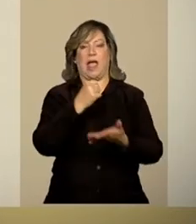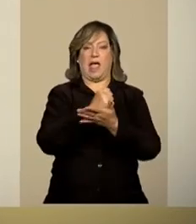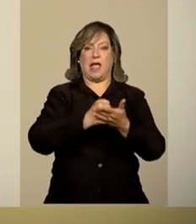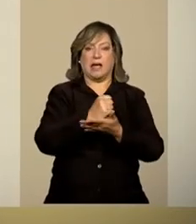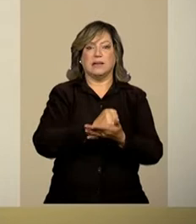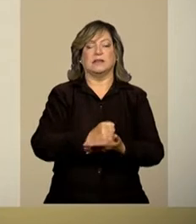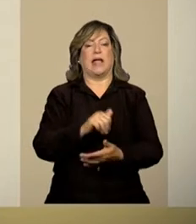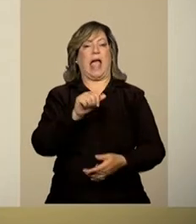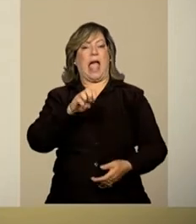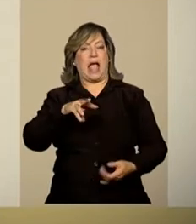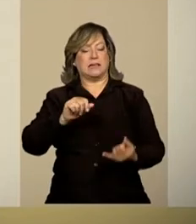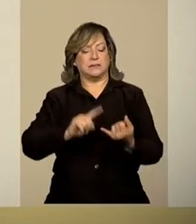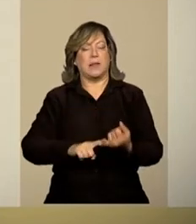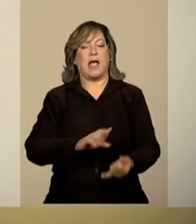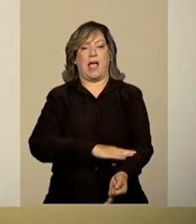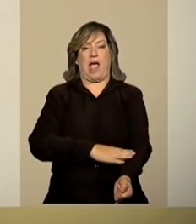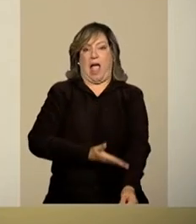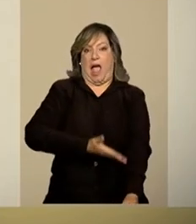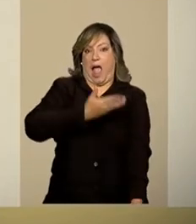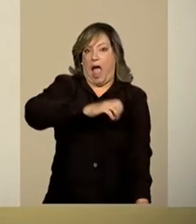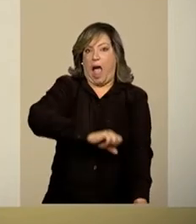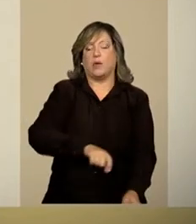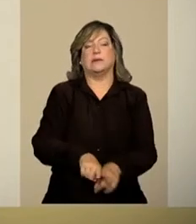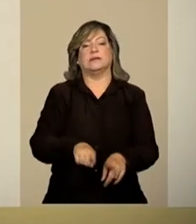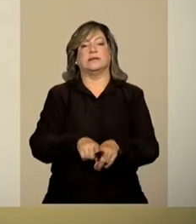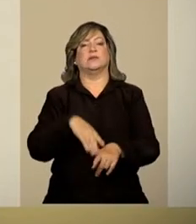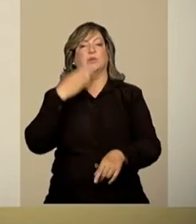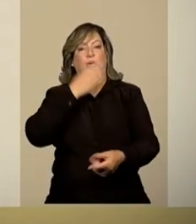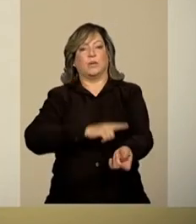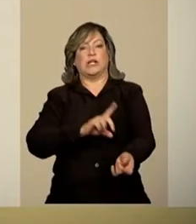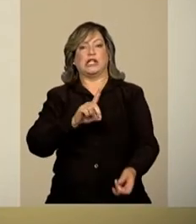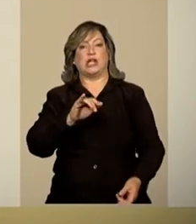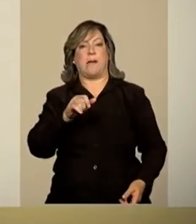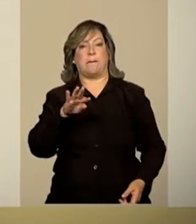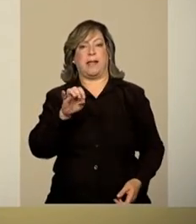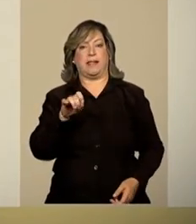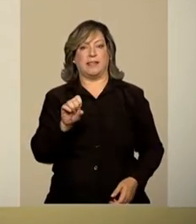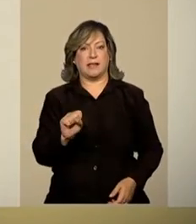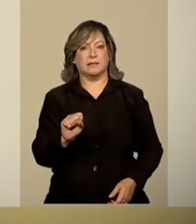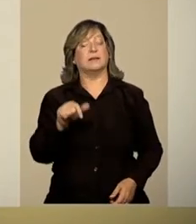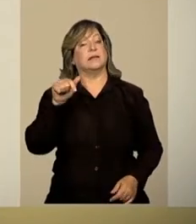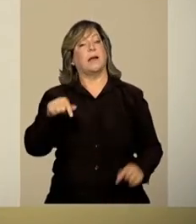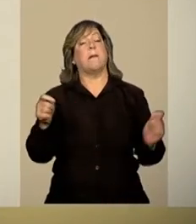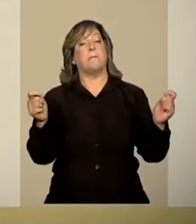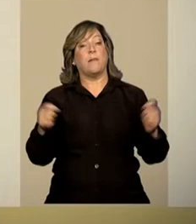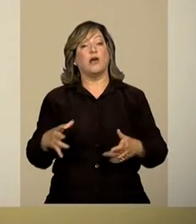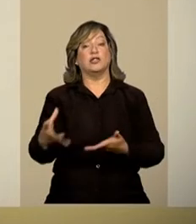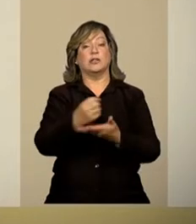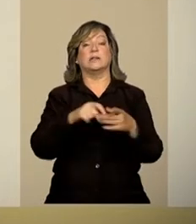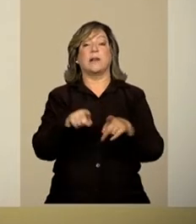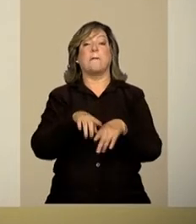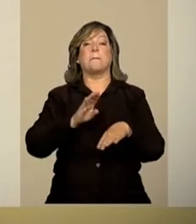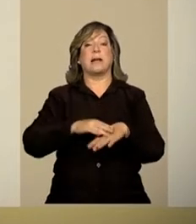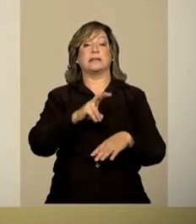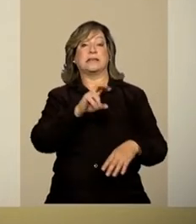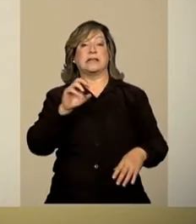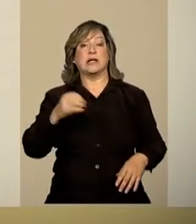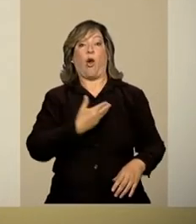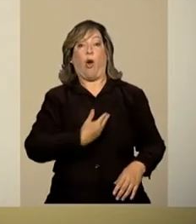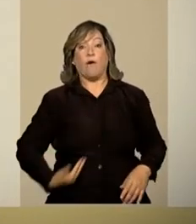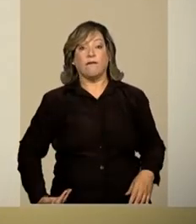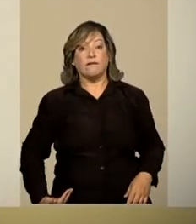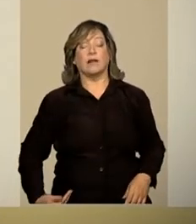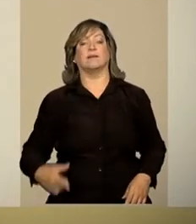e diabetes os remédios de graça também Marcos podem ser retirados nas mais de 500 farmácias do